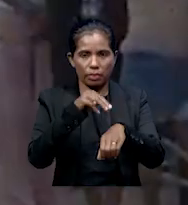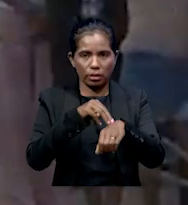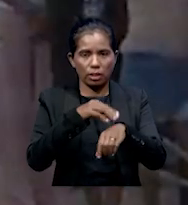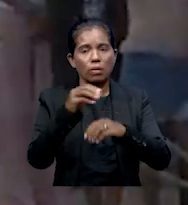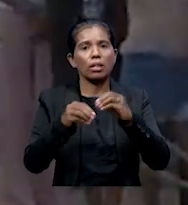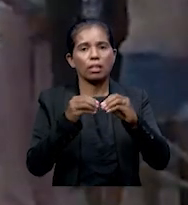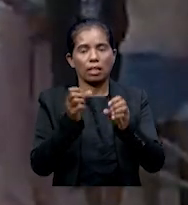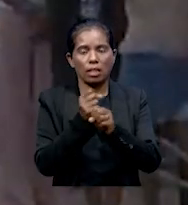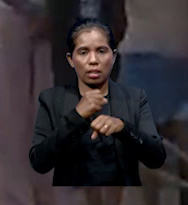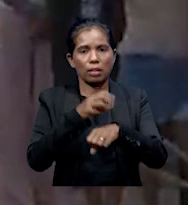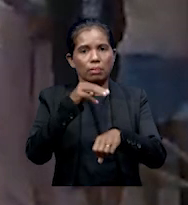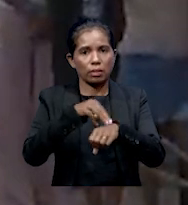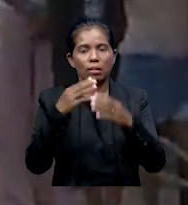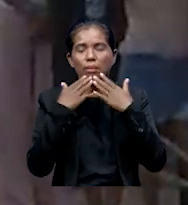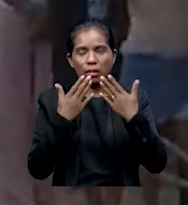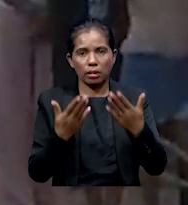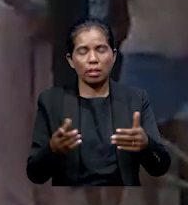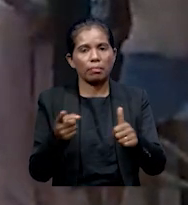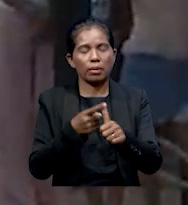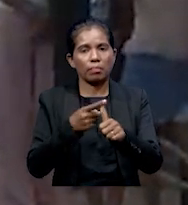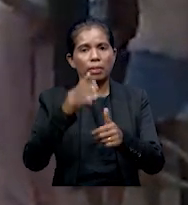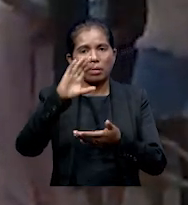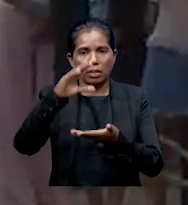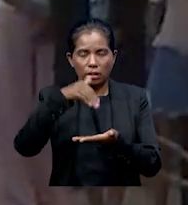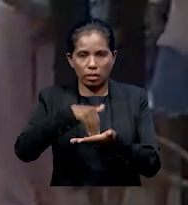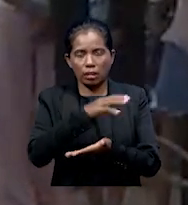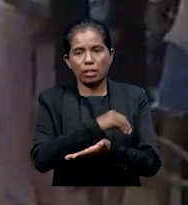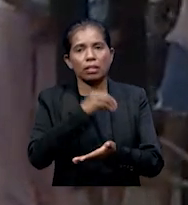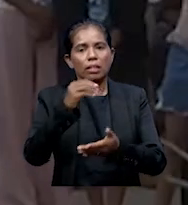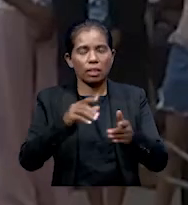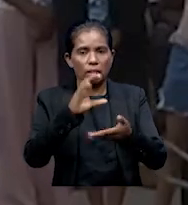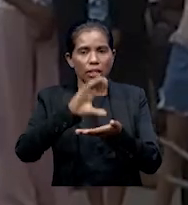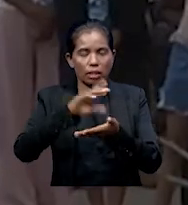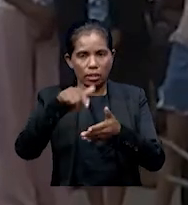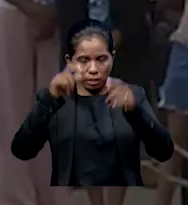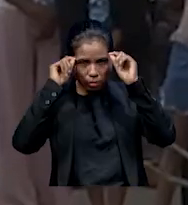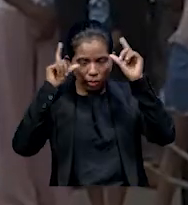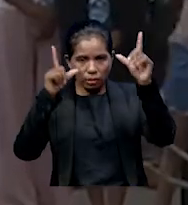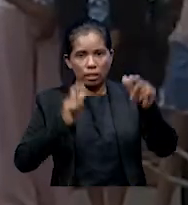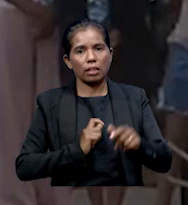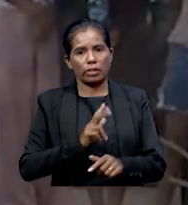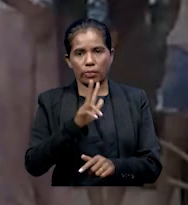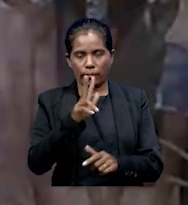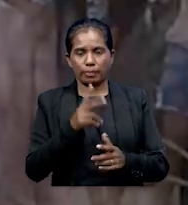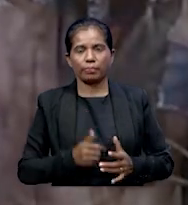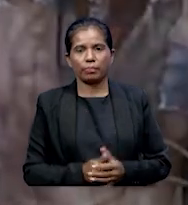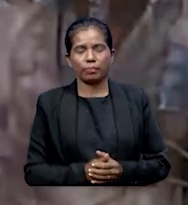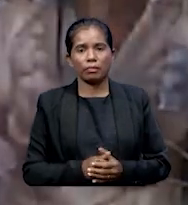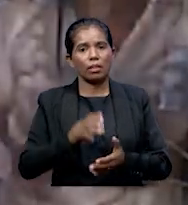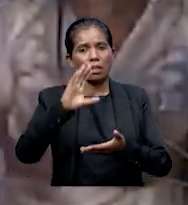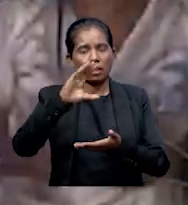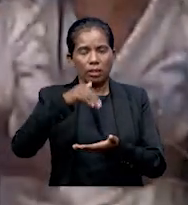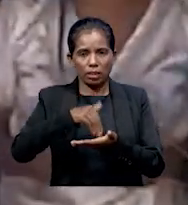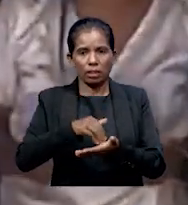preside missa agradecimento, ba primeiro Cardeal Nian, no Cardeal Timoroan e a Tassitolo de Li. Cardeal do Carmo